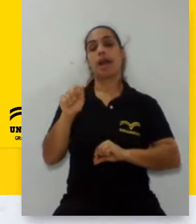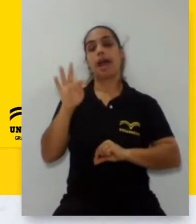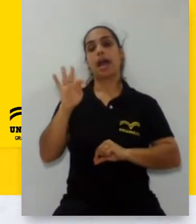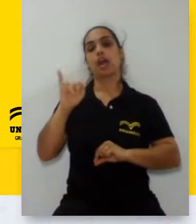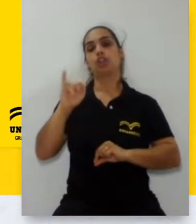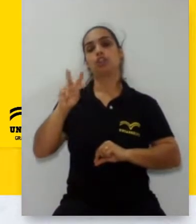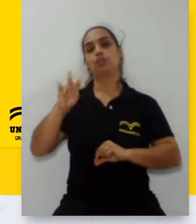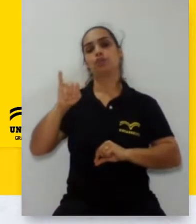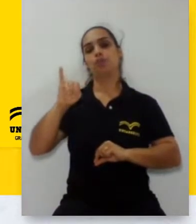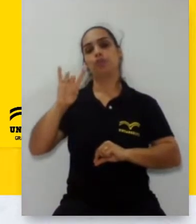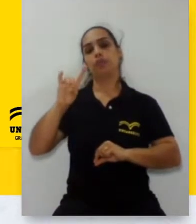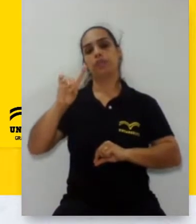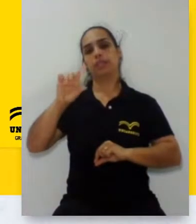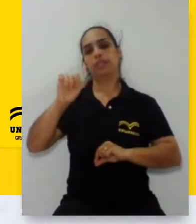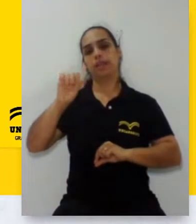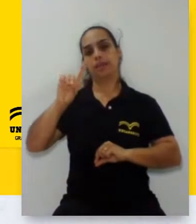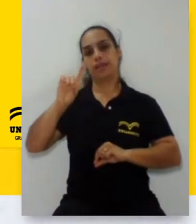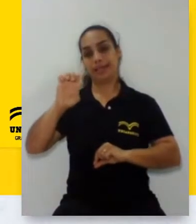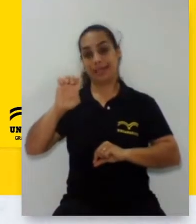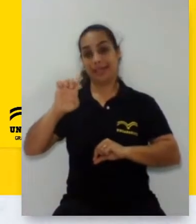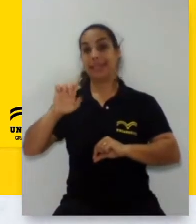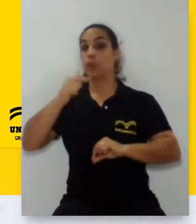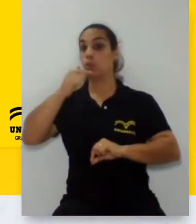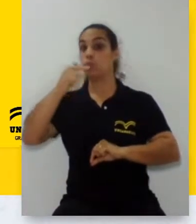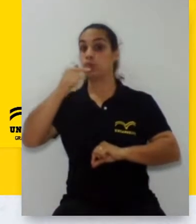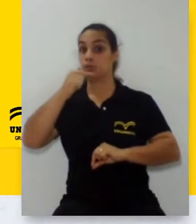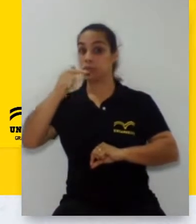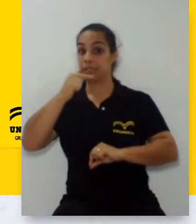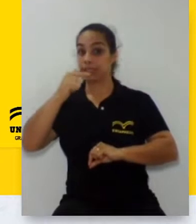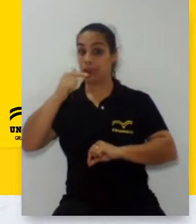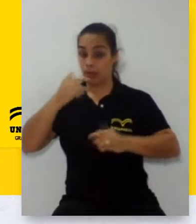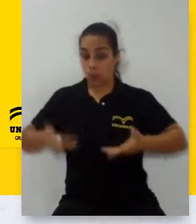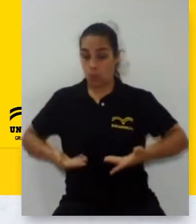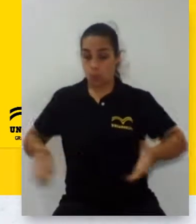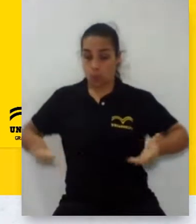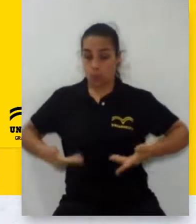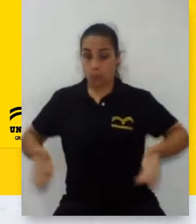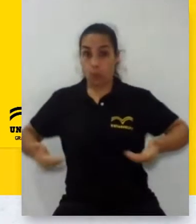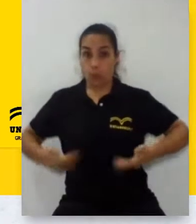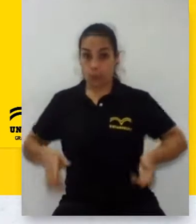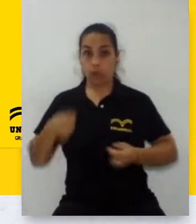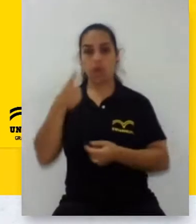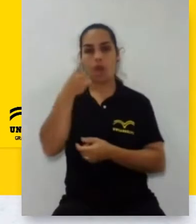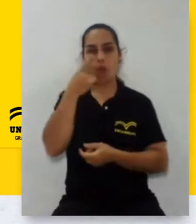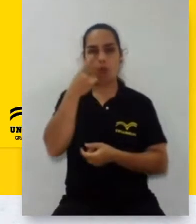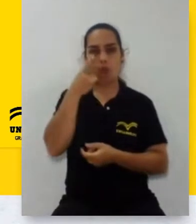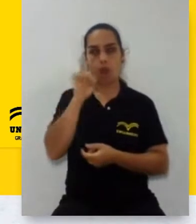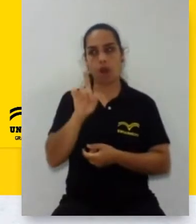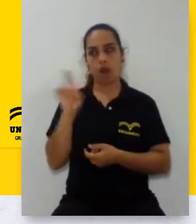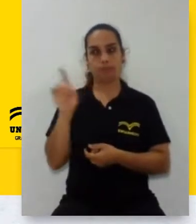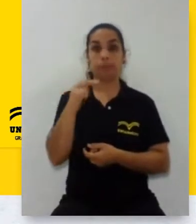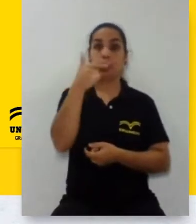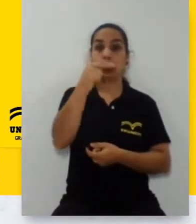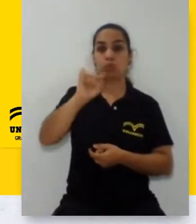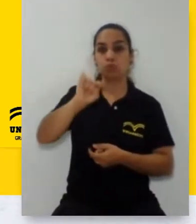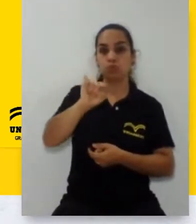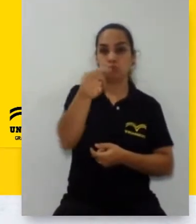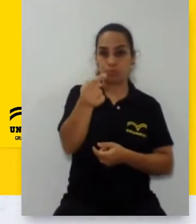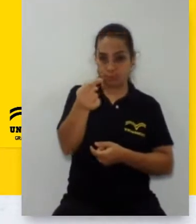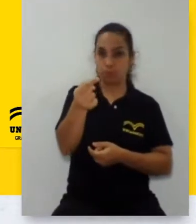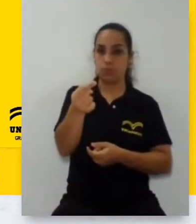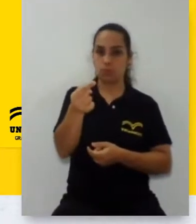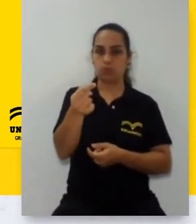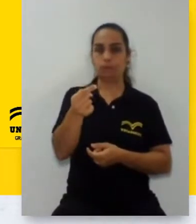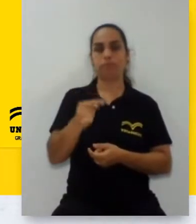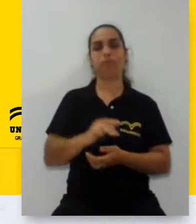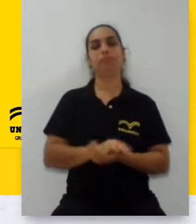se eu gasto, aqui vamos pegar o exemplo de 2.000 quilocalorias. Se eu faço exercício físico, que